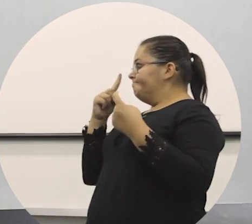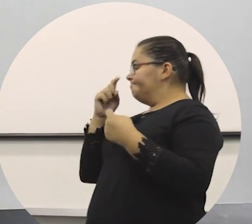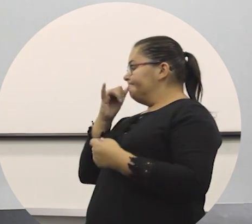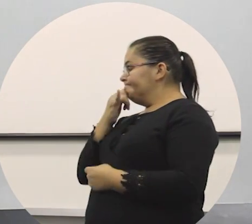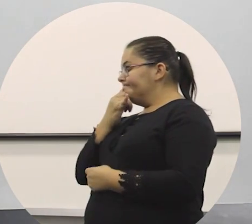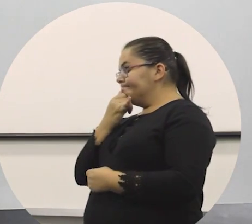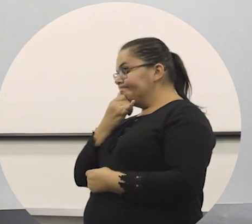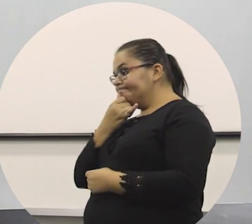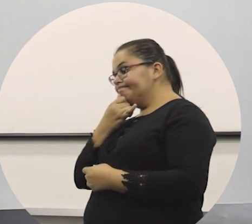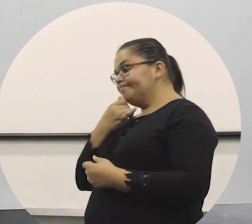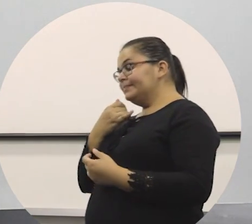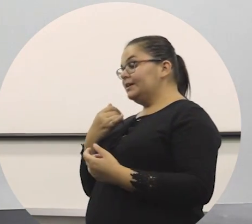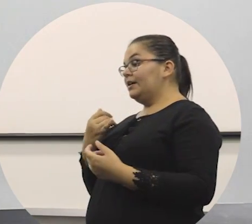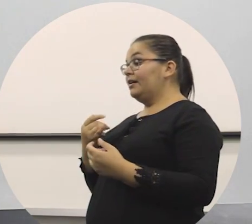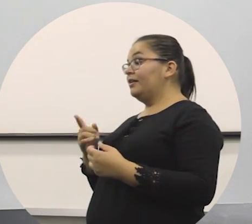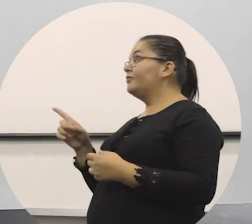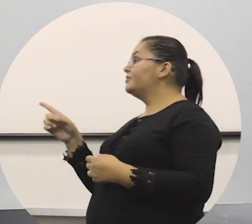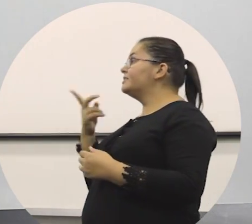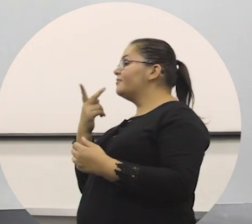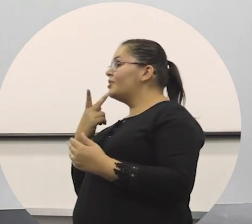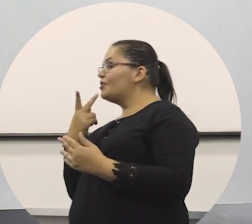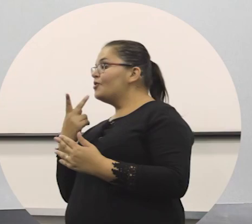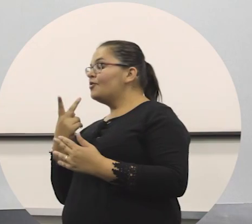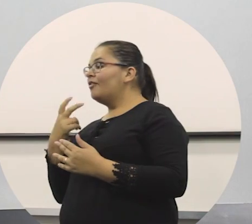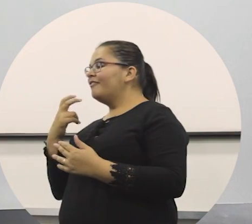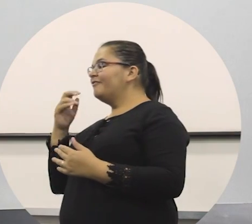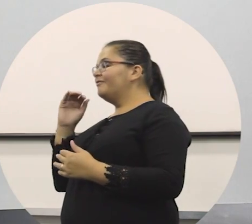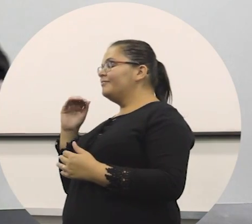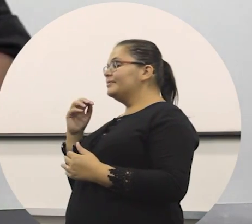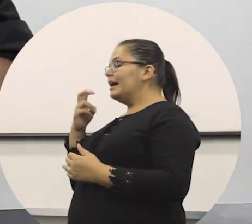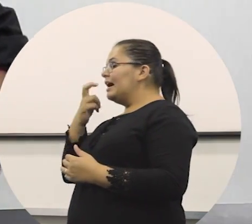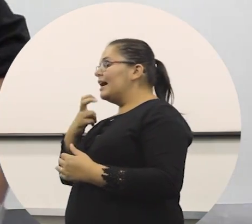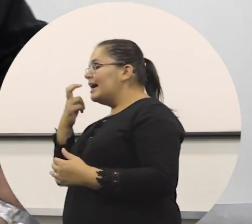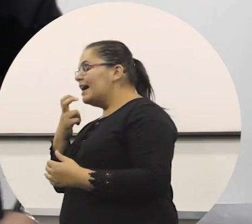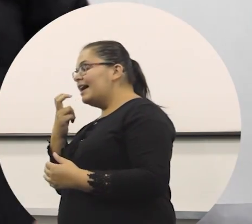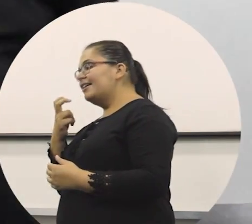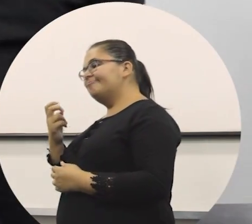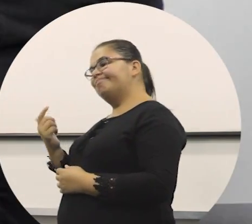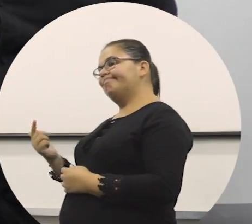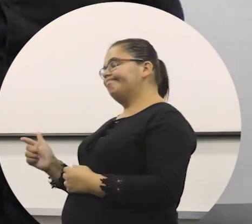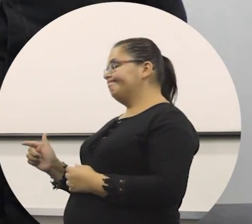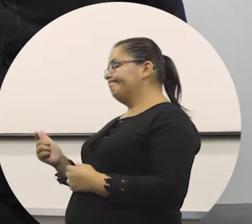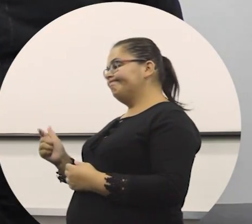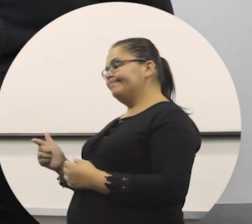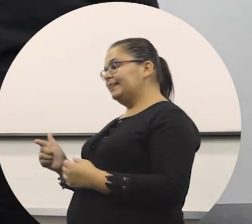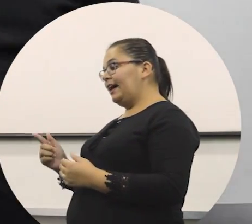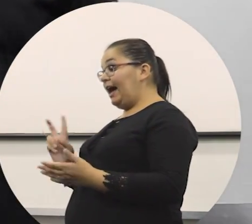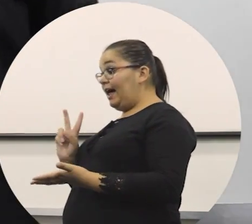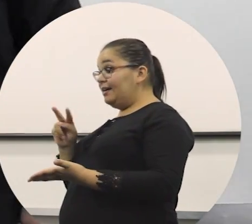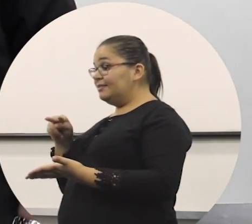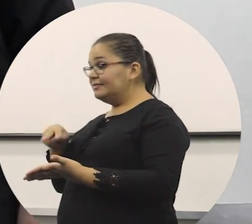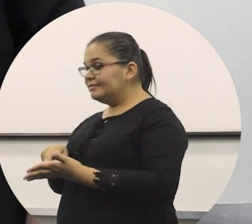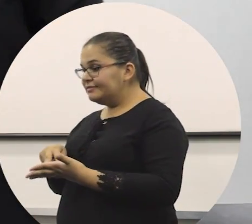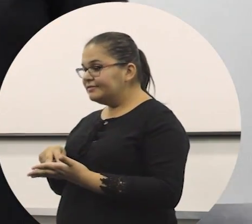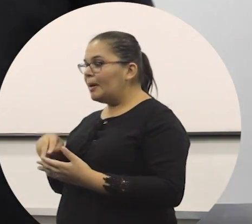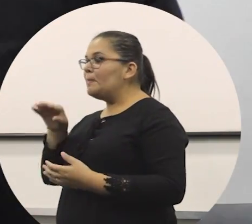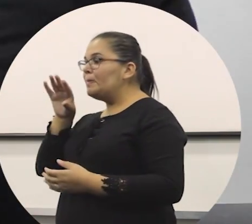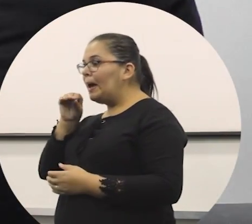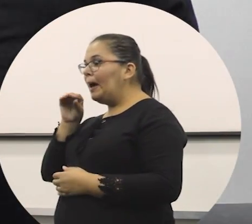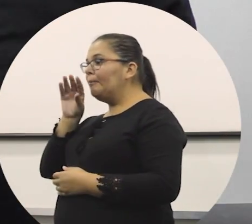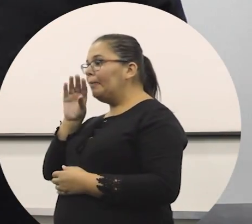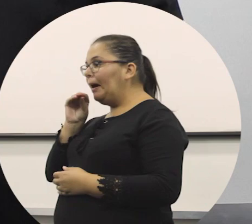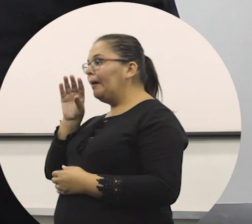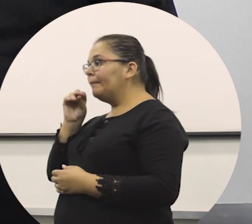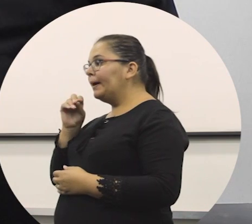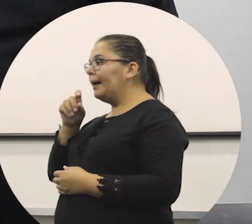porque assim, a criança está naquela, o que você chamou aí de falsa oralidade, a gente vê muito isso, a criança ela chega lá com uma oralidade,